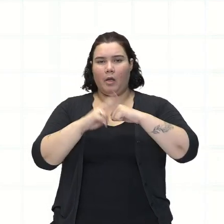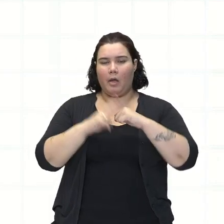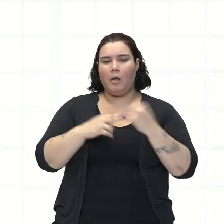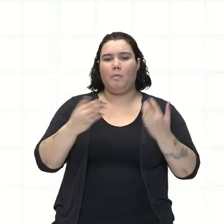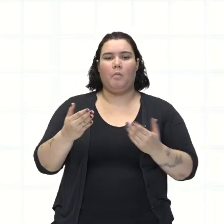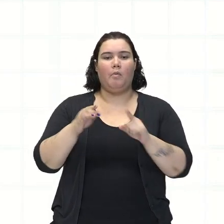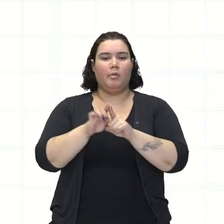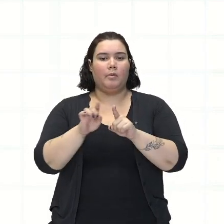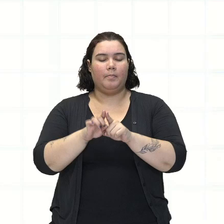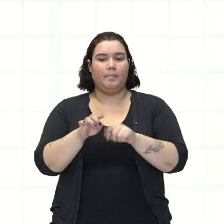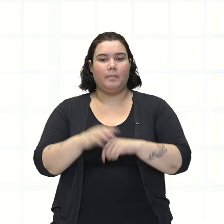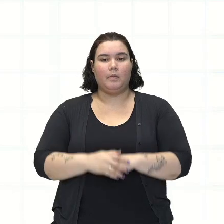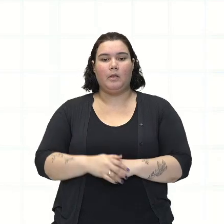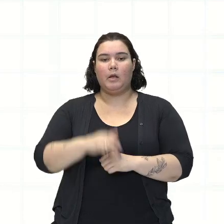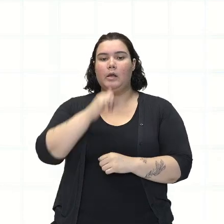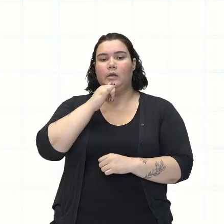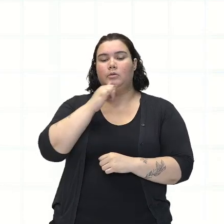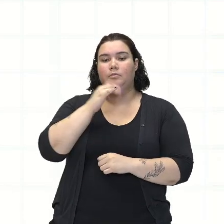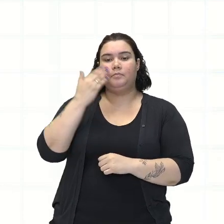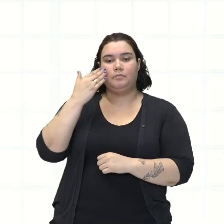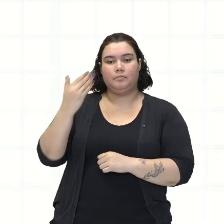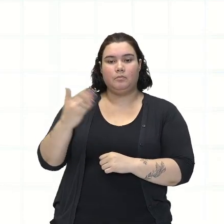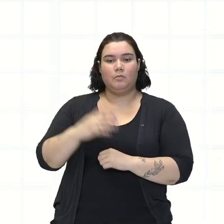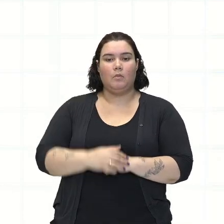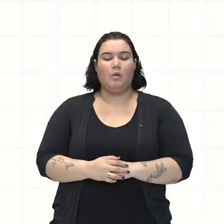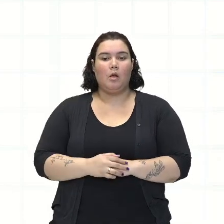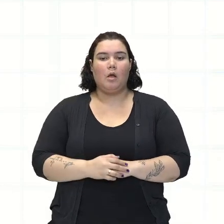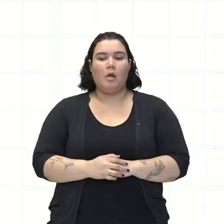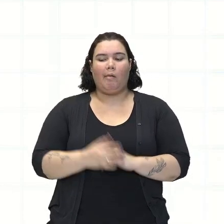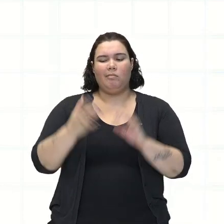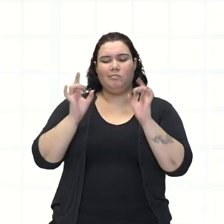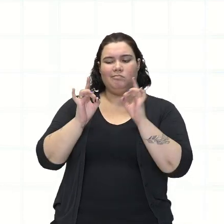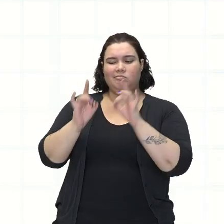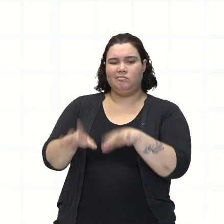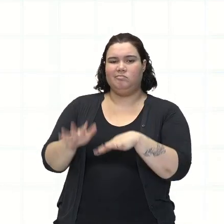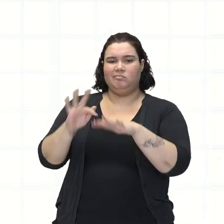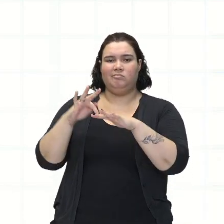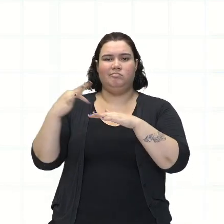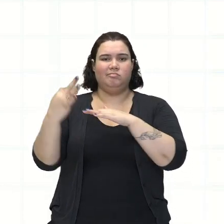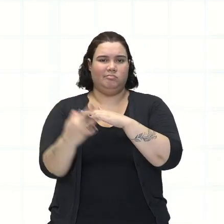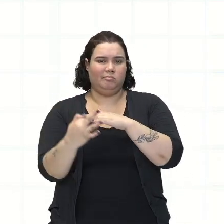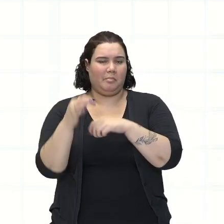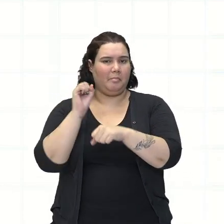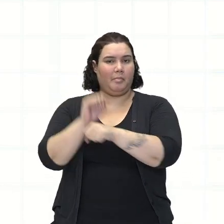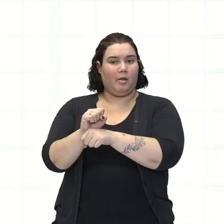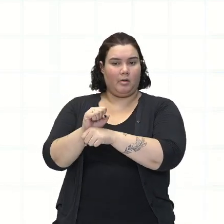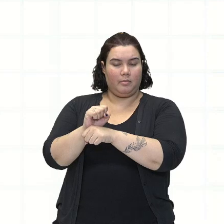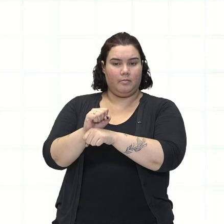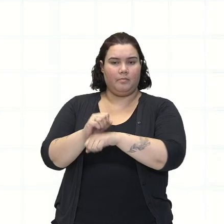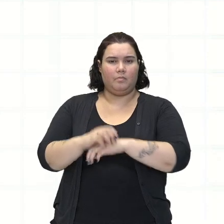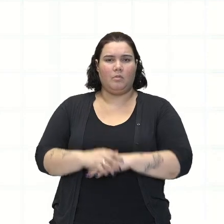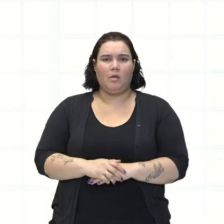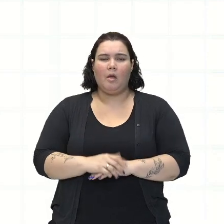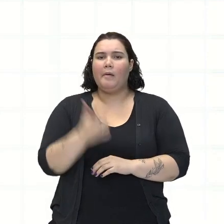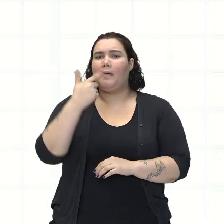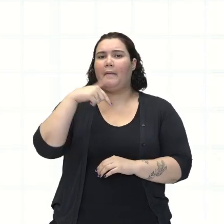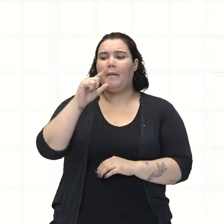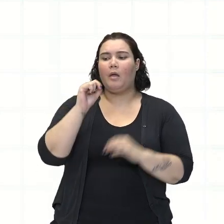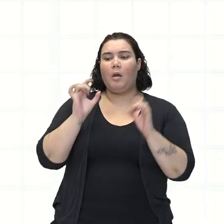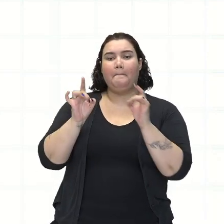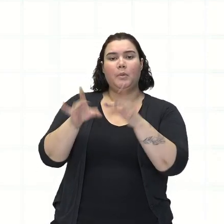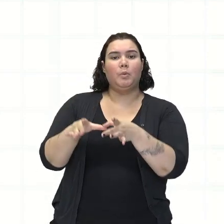aí, larguei as redes sociais por um tempo. Pergunta, quem